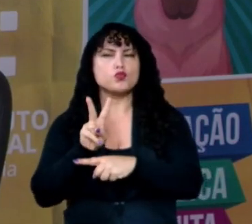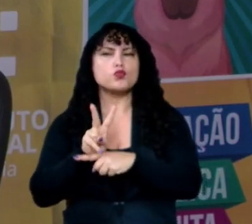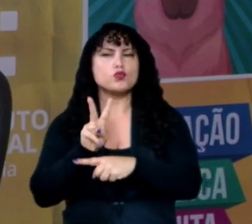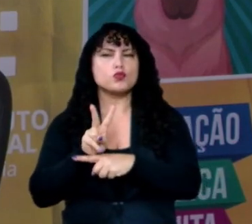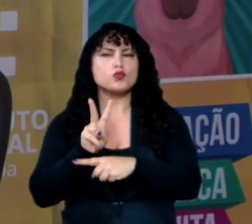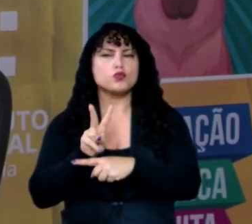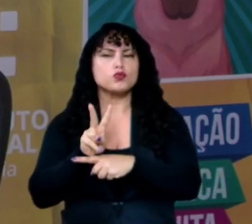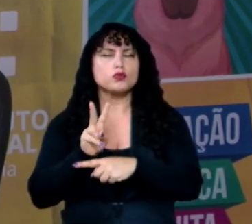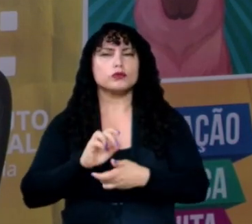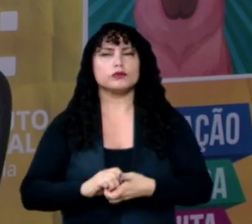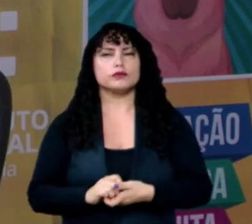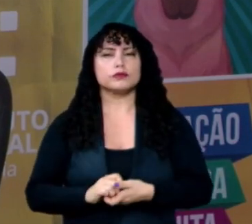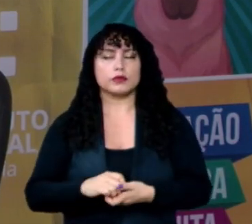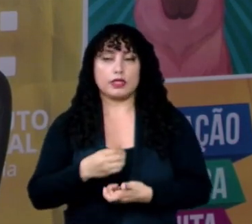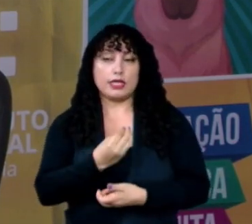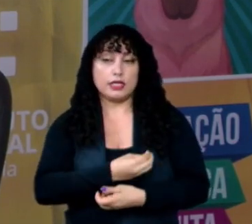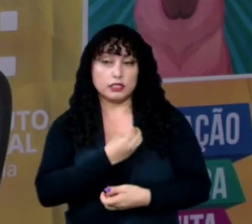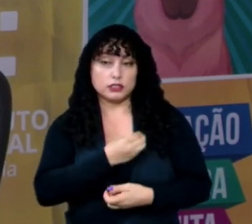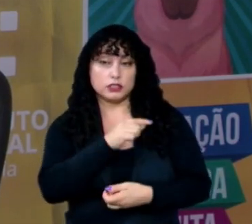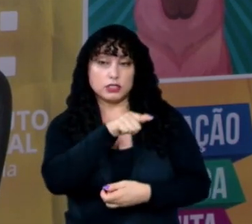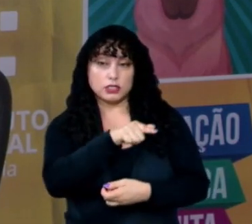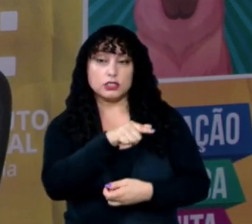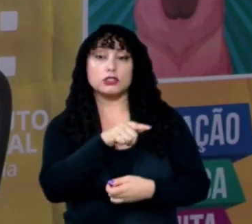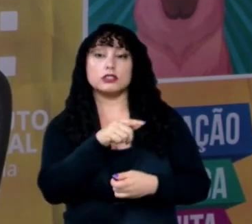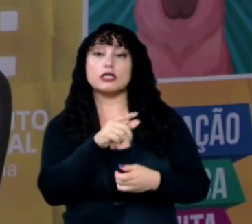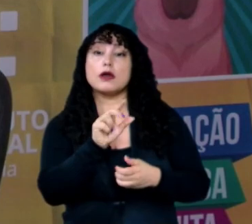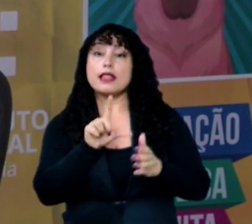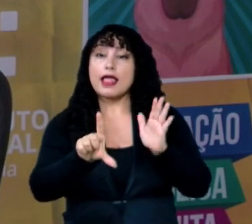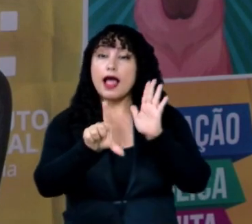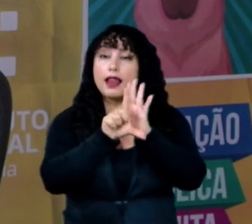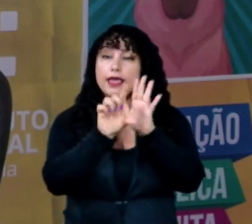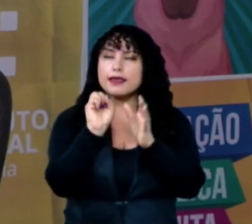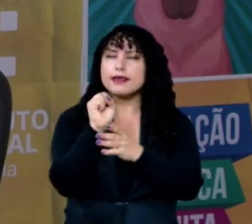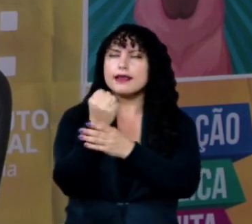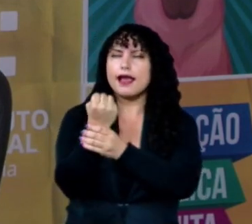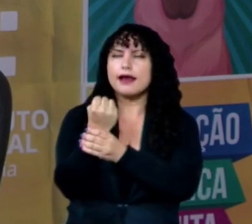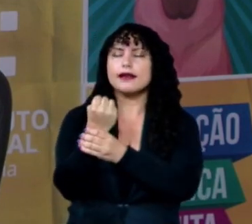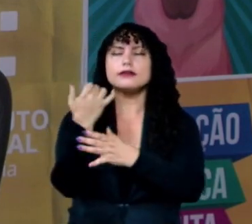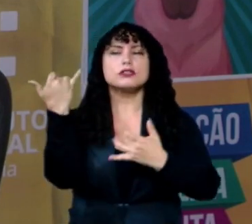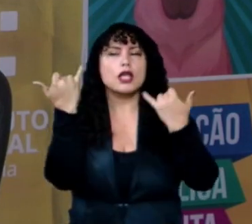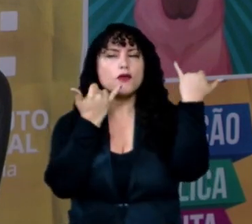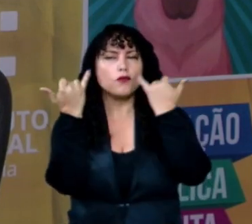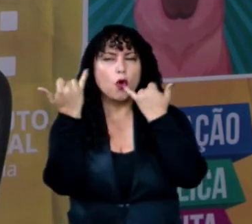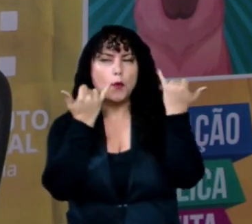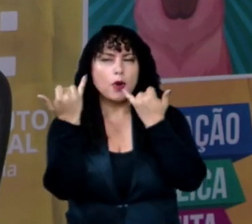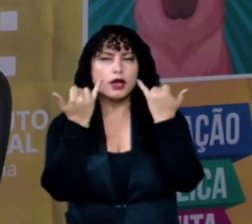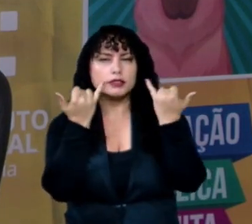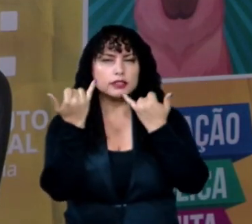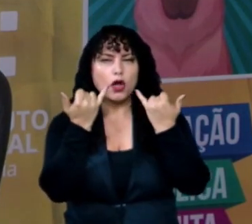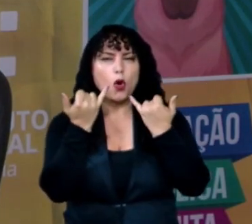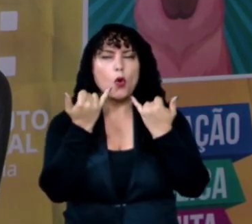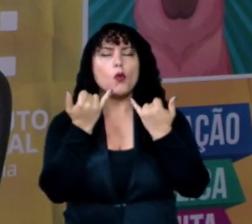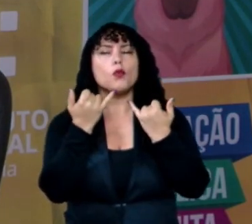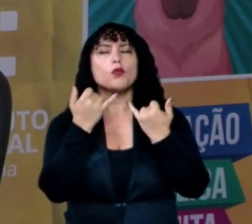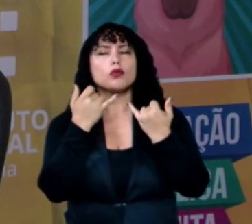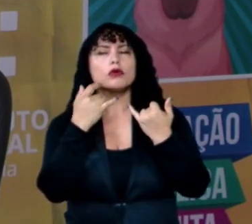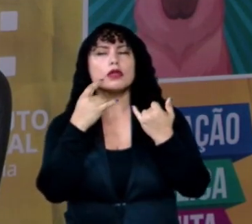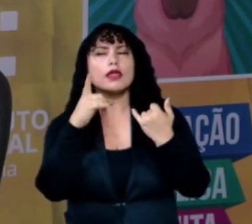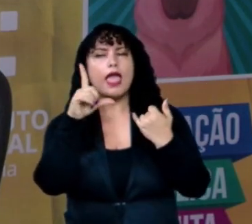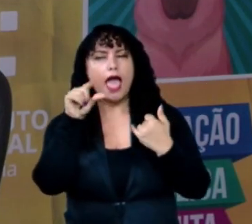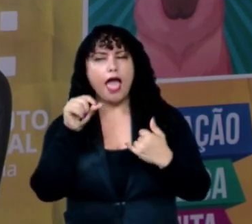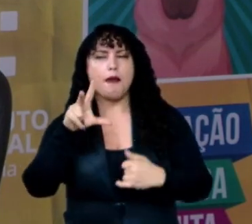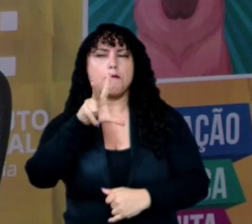né? Então, existe um dispositivo na lei que garante que as informações que sejam relativas à